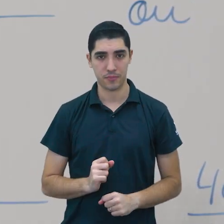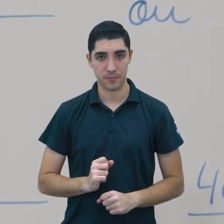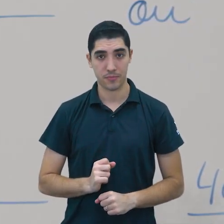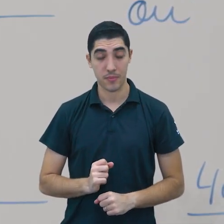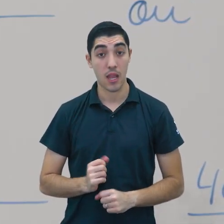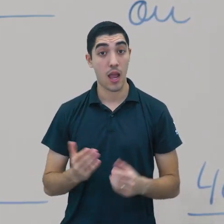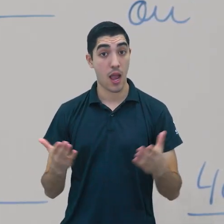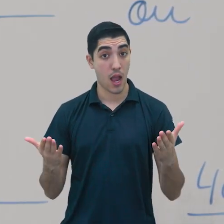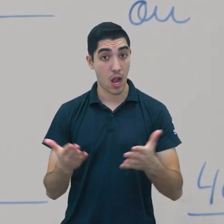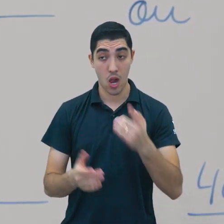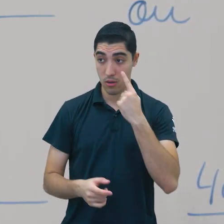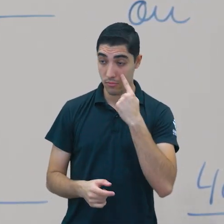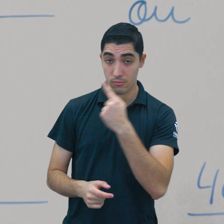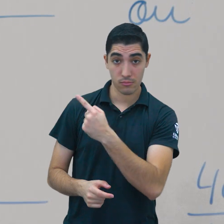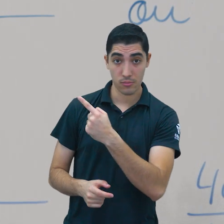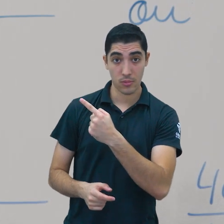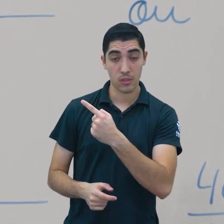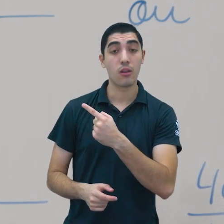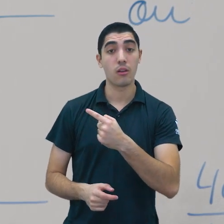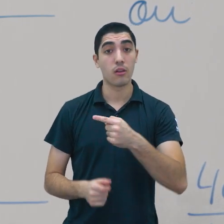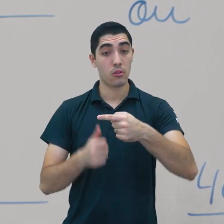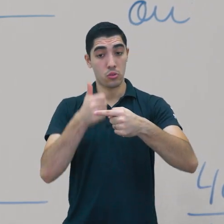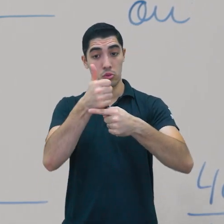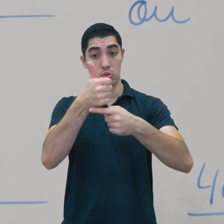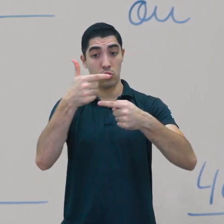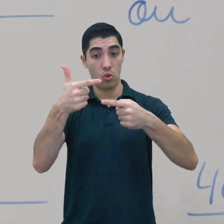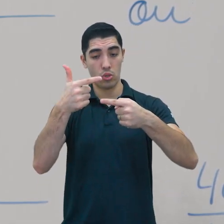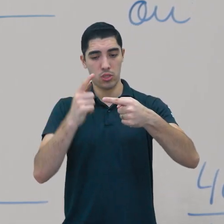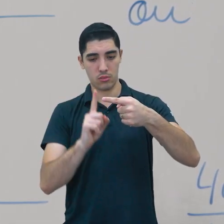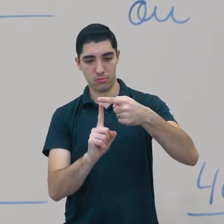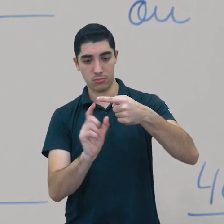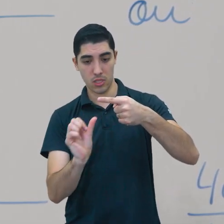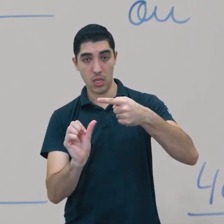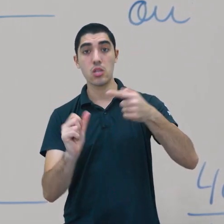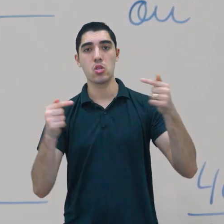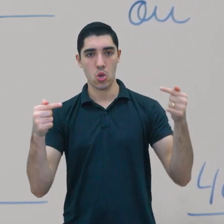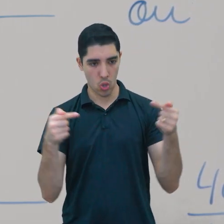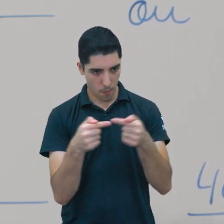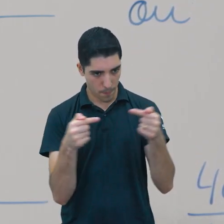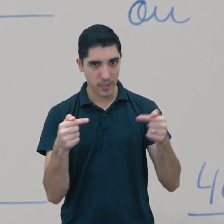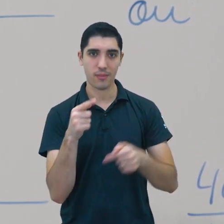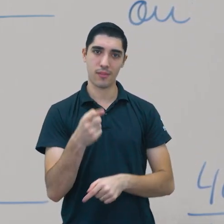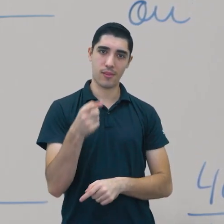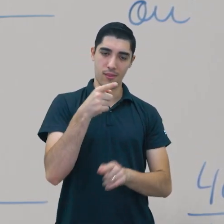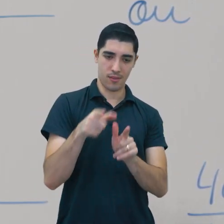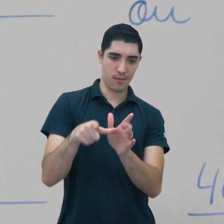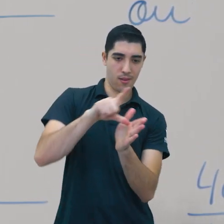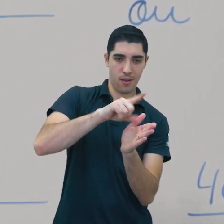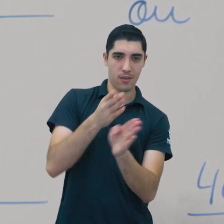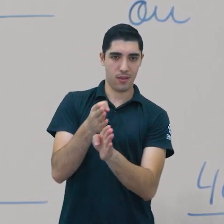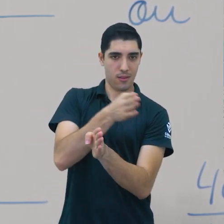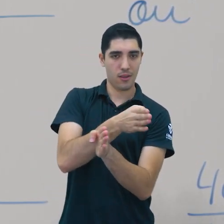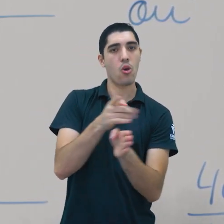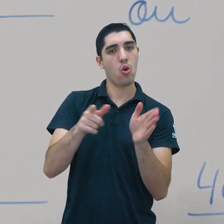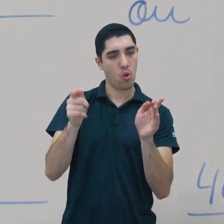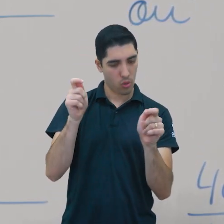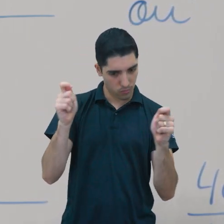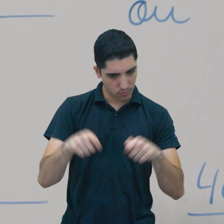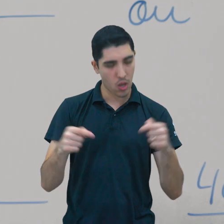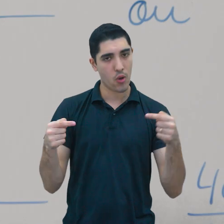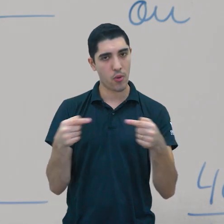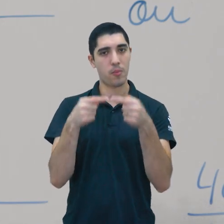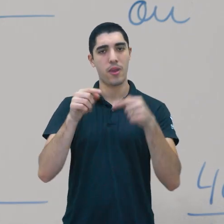16. Agora eu tenho uma fração que é equivalente a essa aqui. Equivalente. Já já a gente entende melhor o que é essa